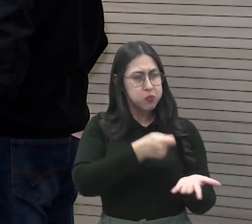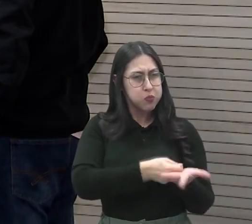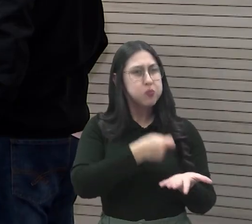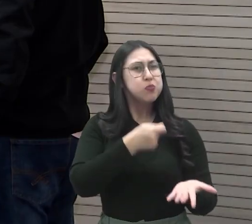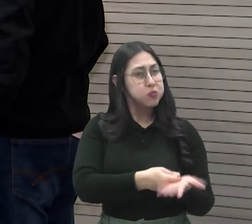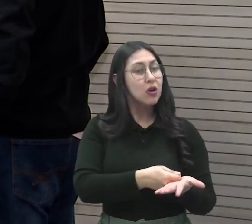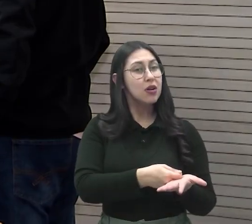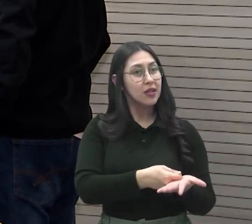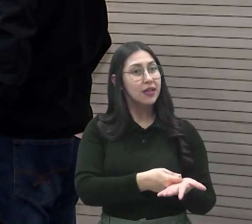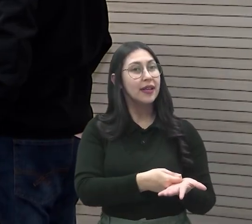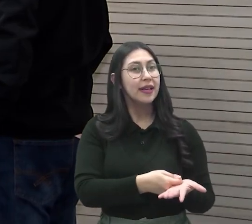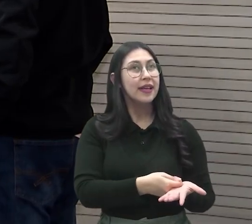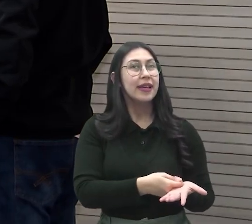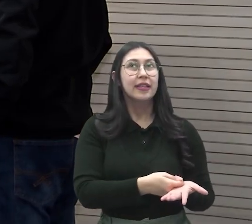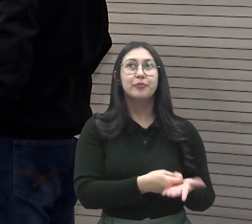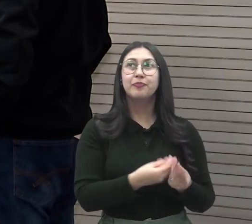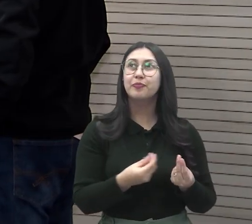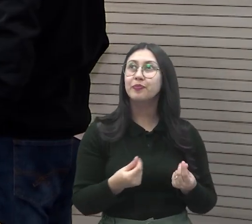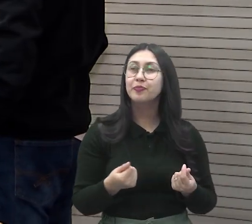questão